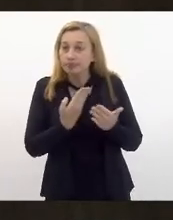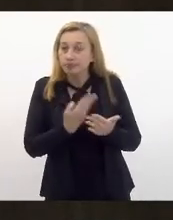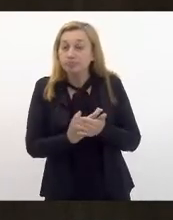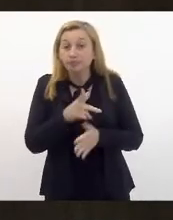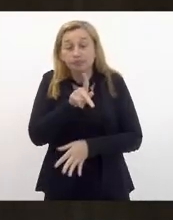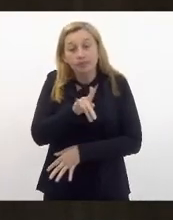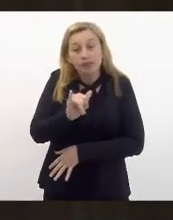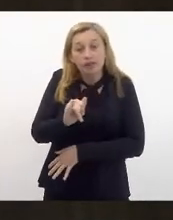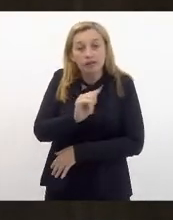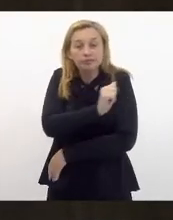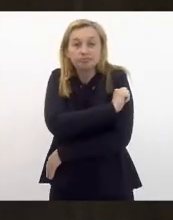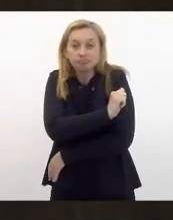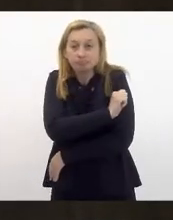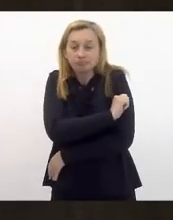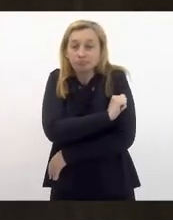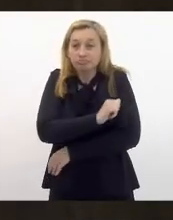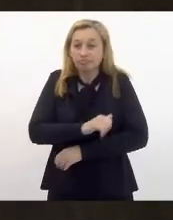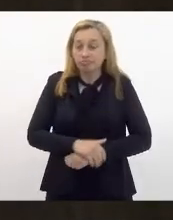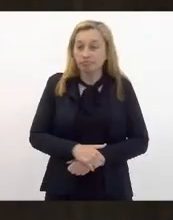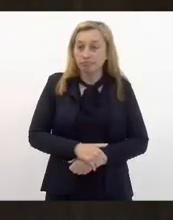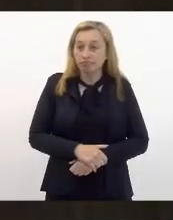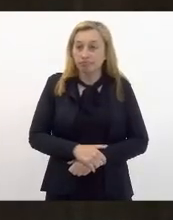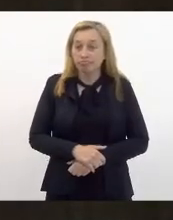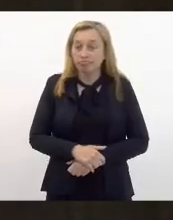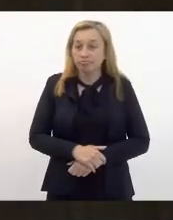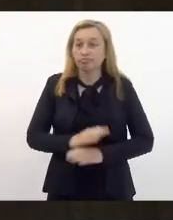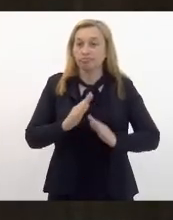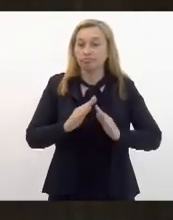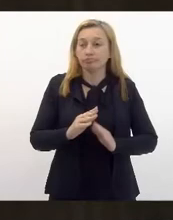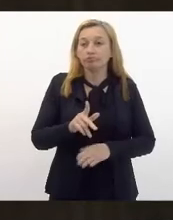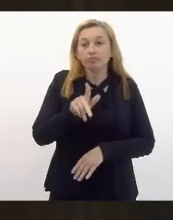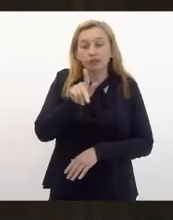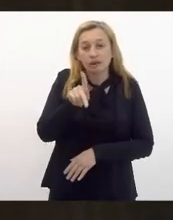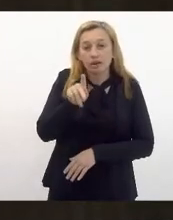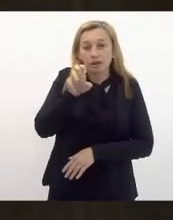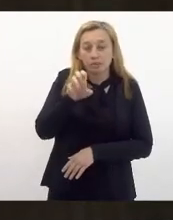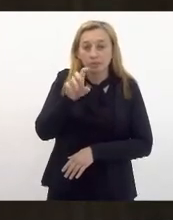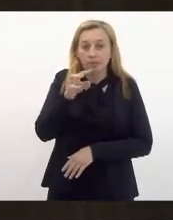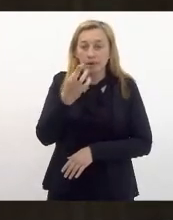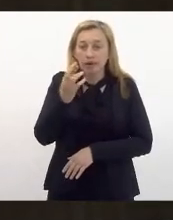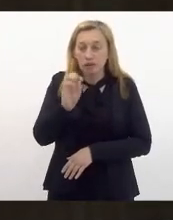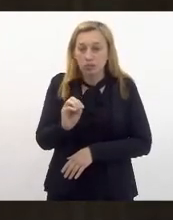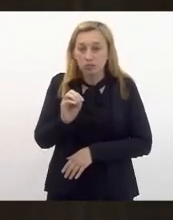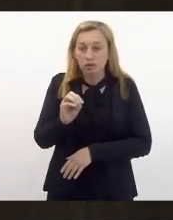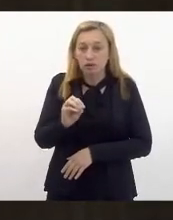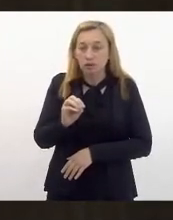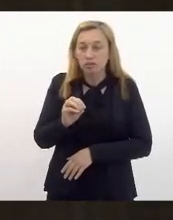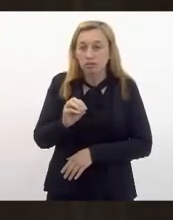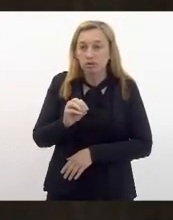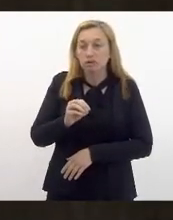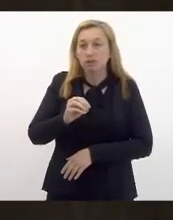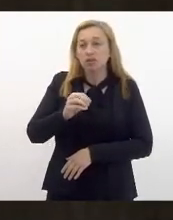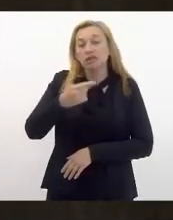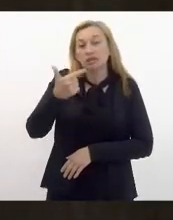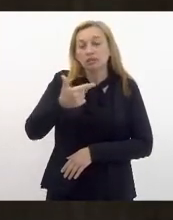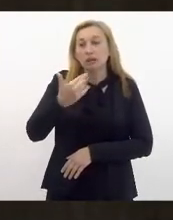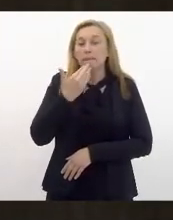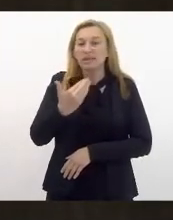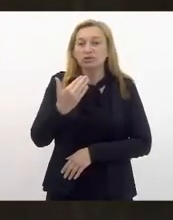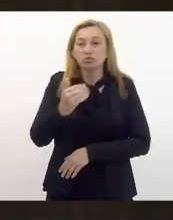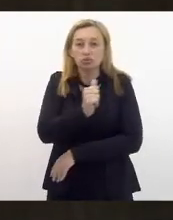pais alunos recentemente pelos alunos do colégio Pedro Segundo pedindo aula que Azul